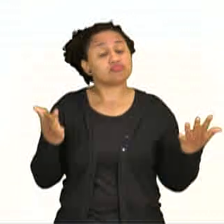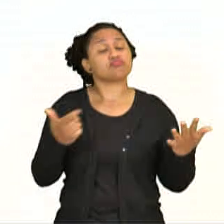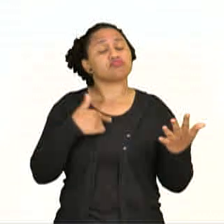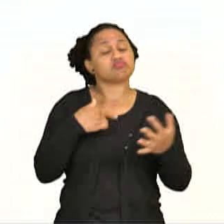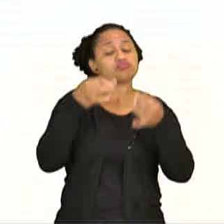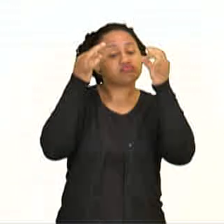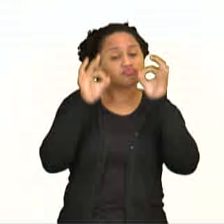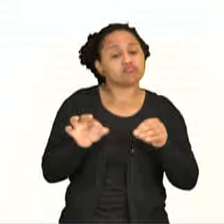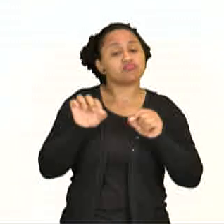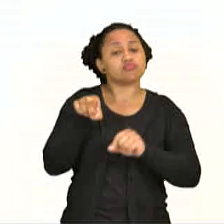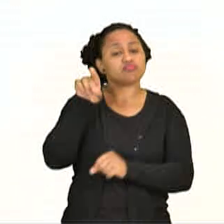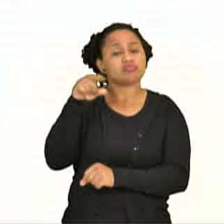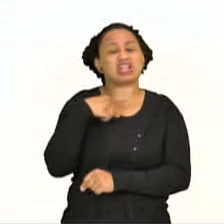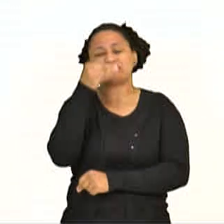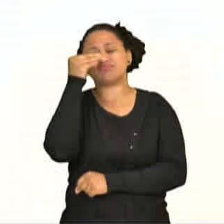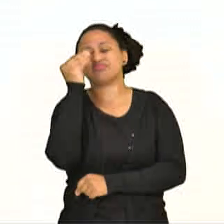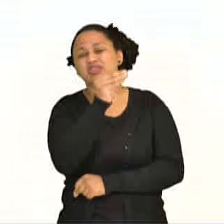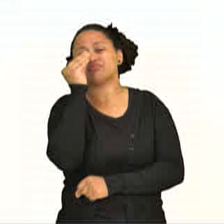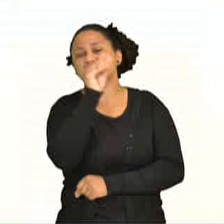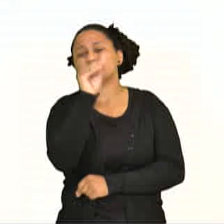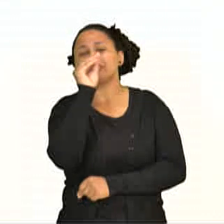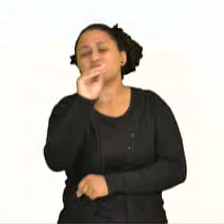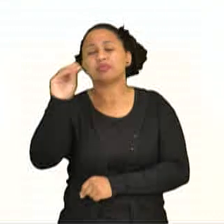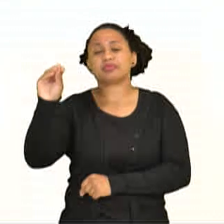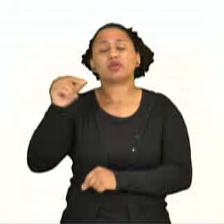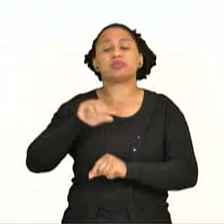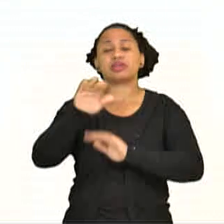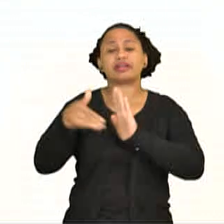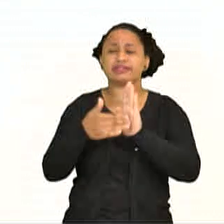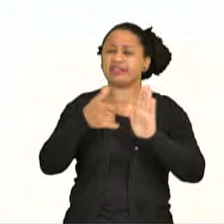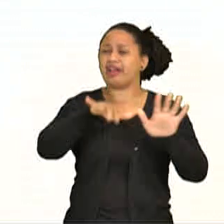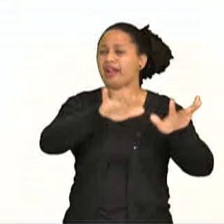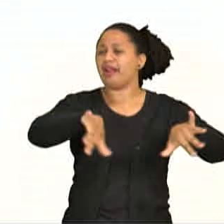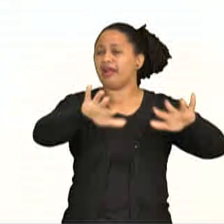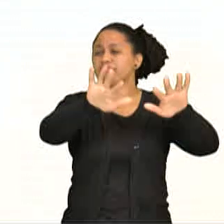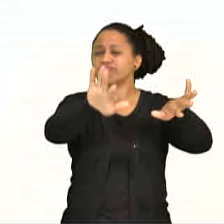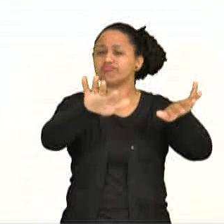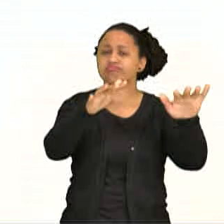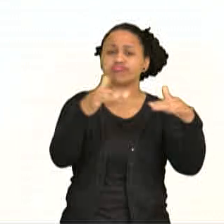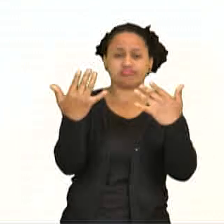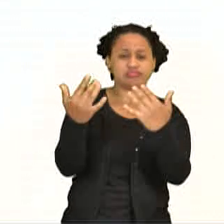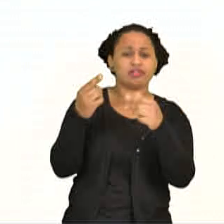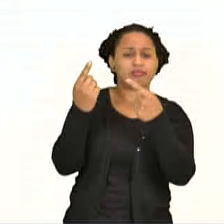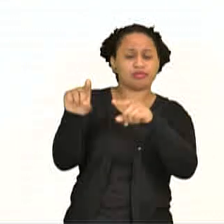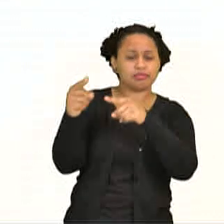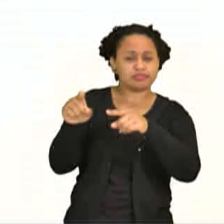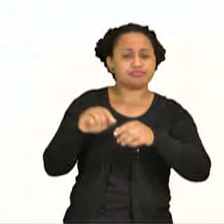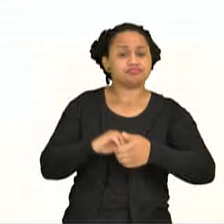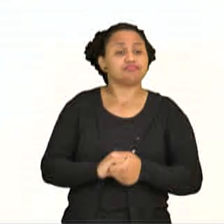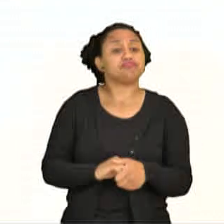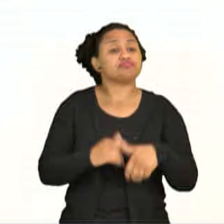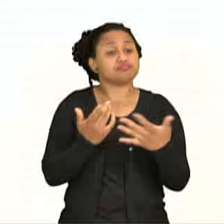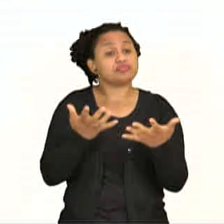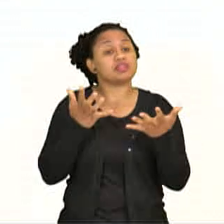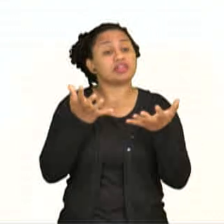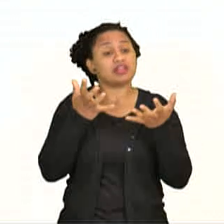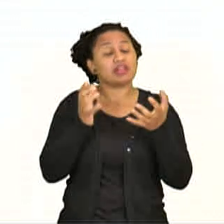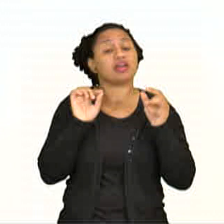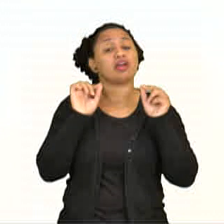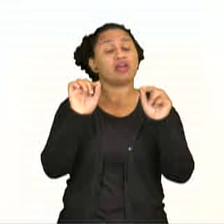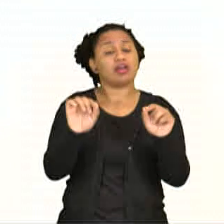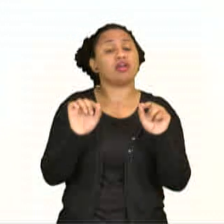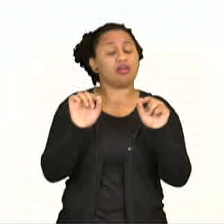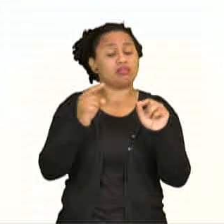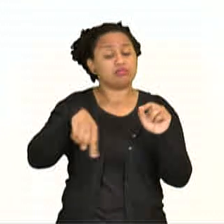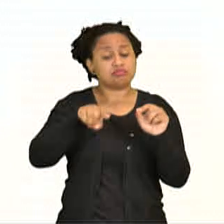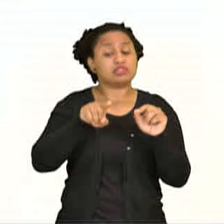convicto de que você despreza consistentemente esta ralé, quer obsequiosamente